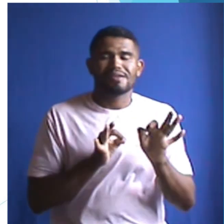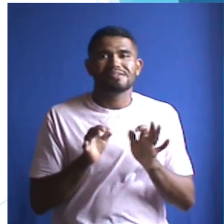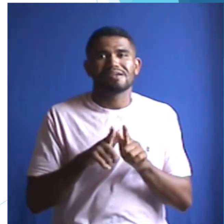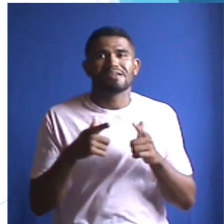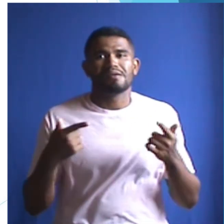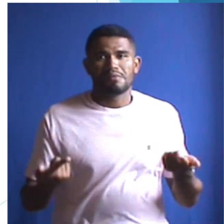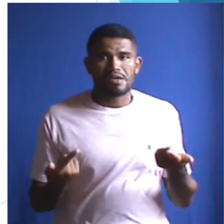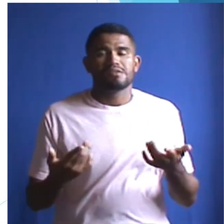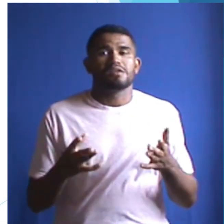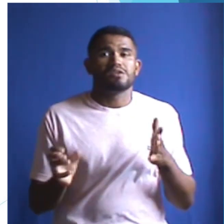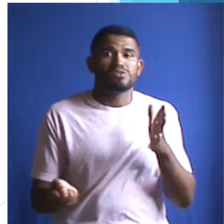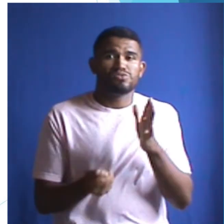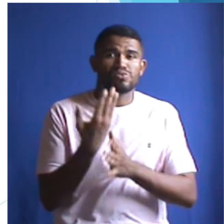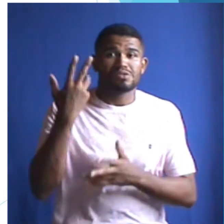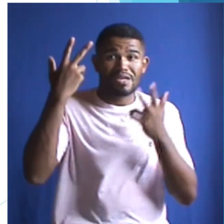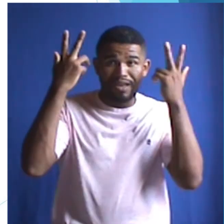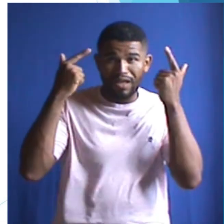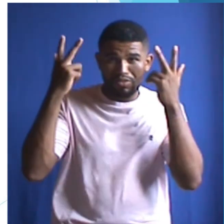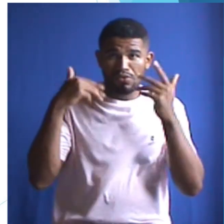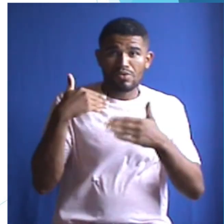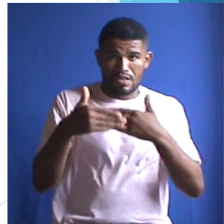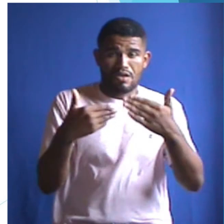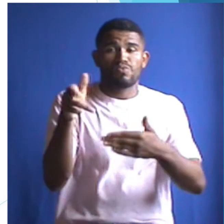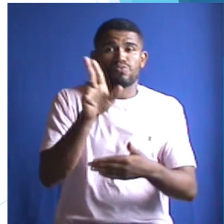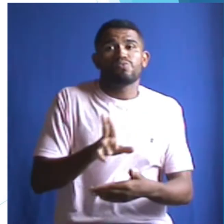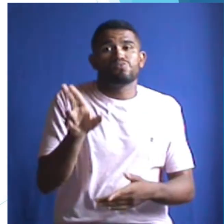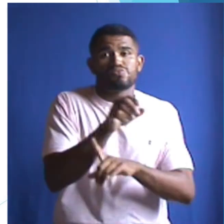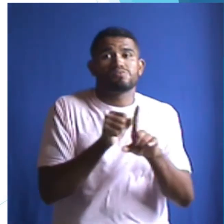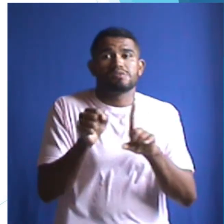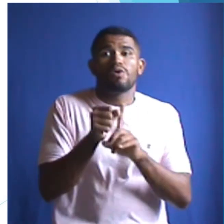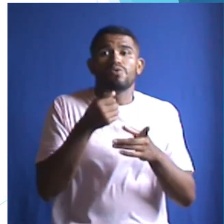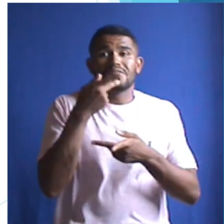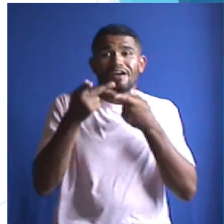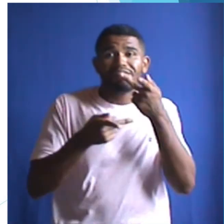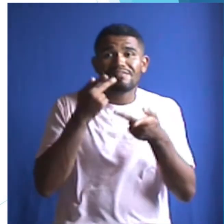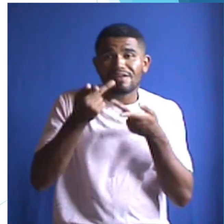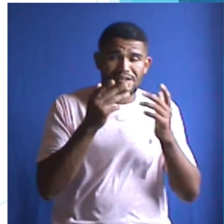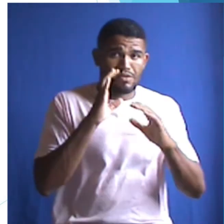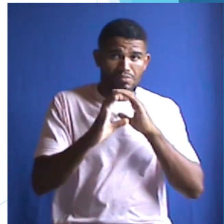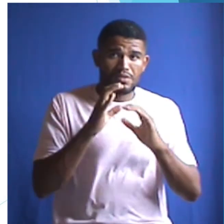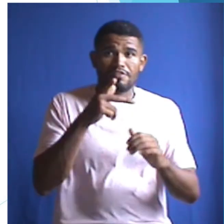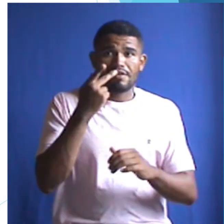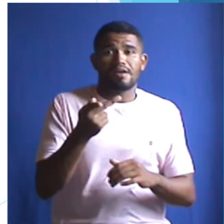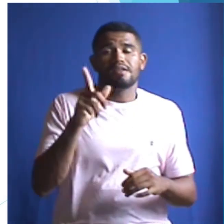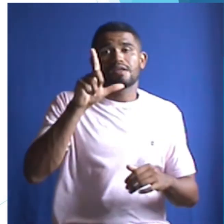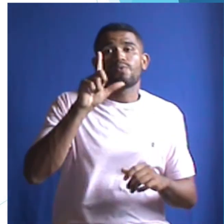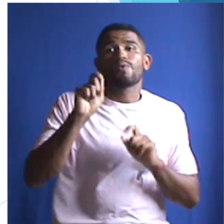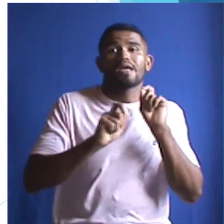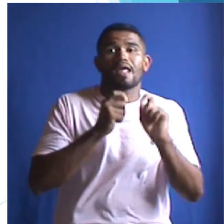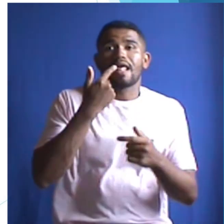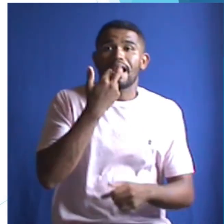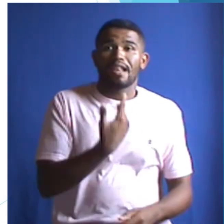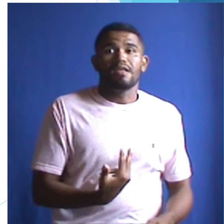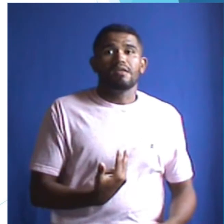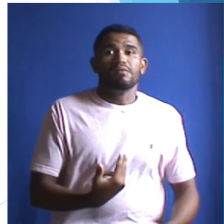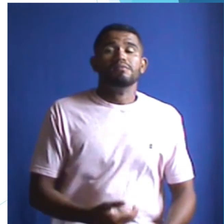cria uma gramática, e isso vai surgindo de maneira natural com o uso da fala, da comunicação, nós chamamos isso de